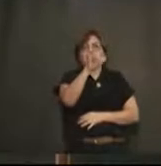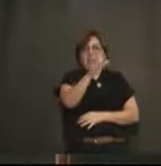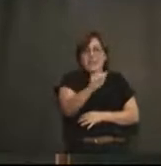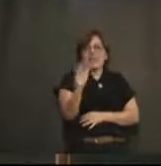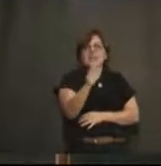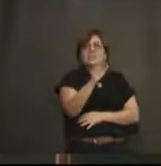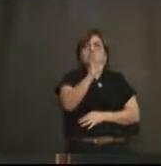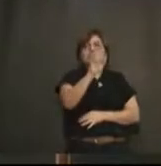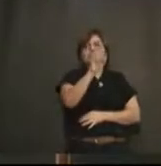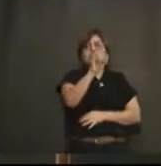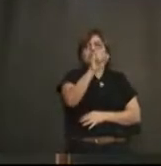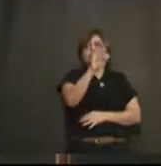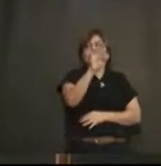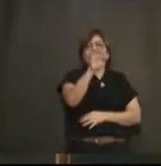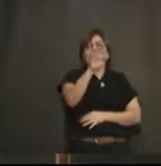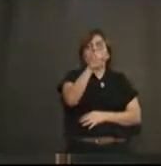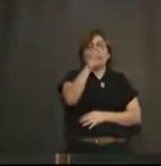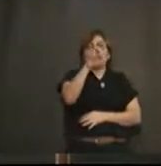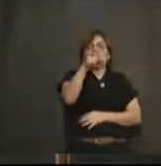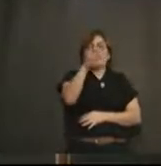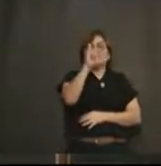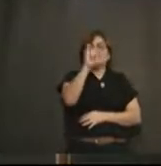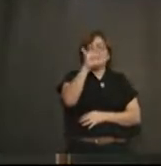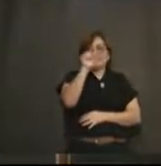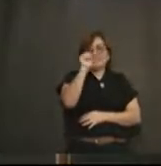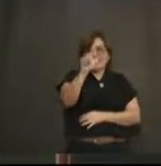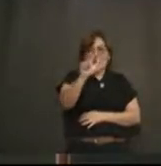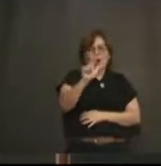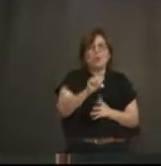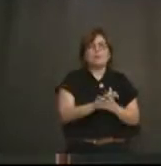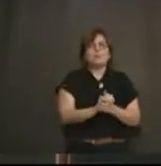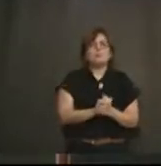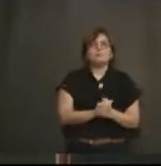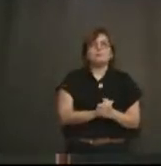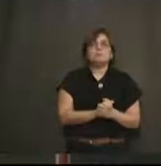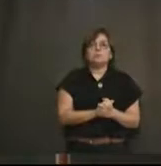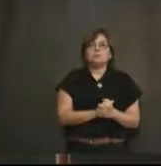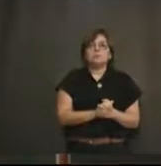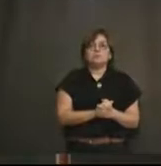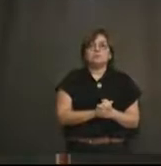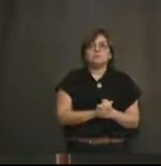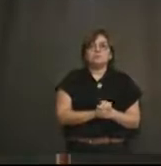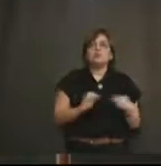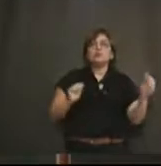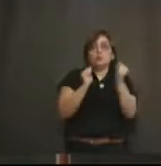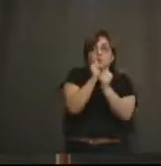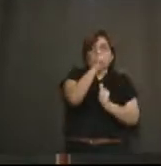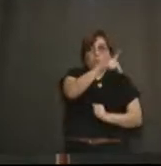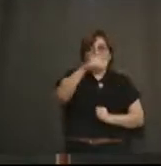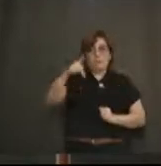com o primeiro expoente é o nosso querido